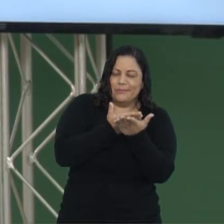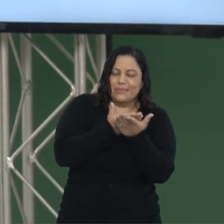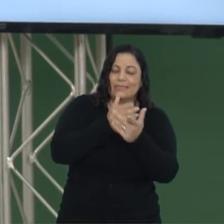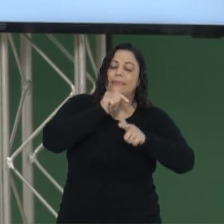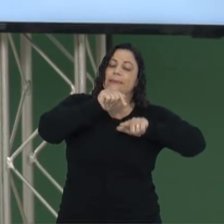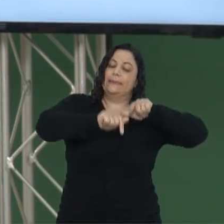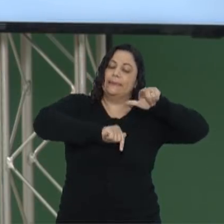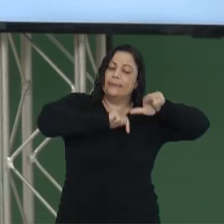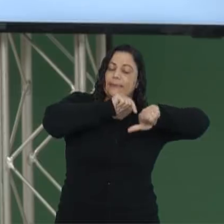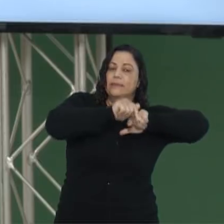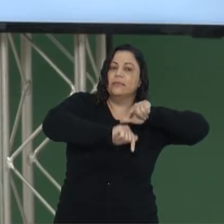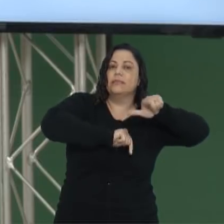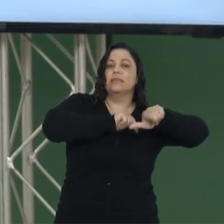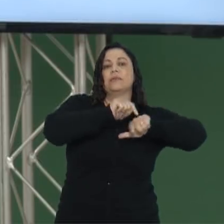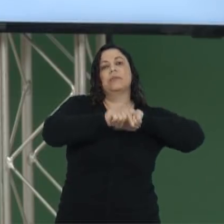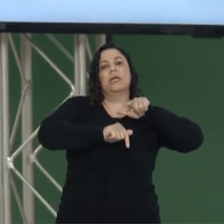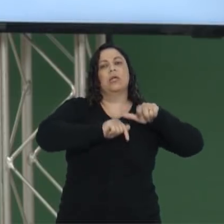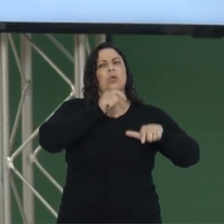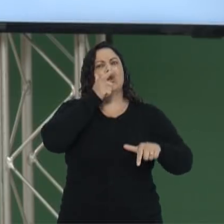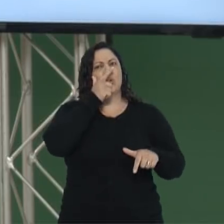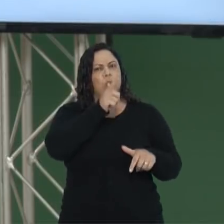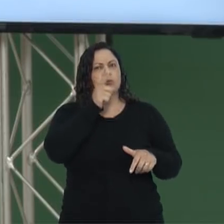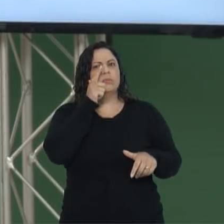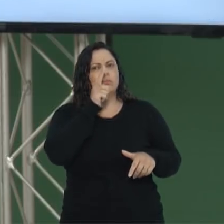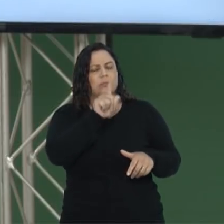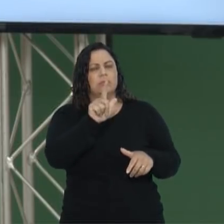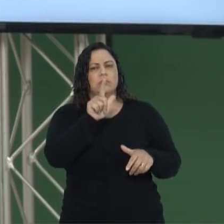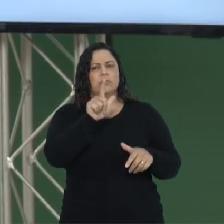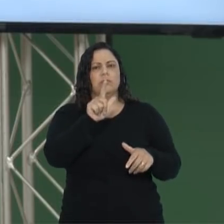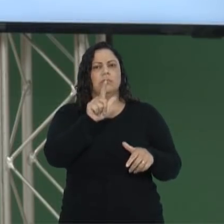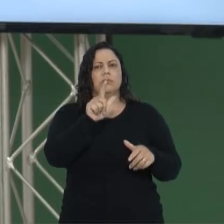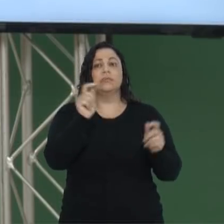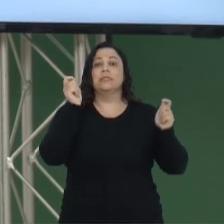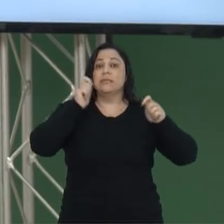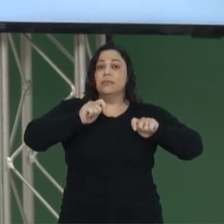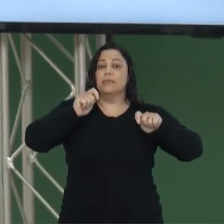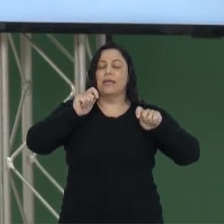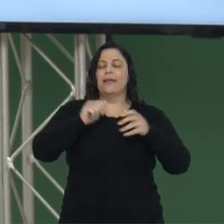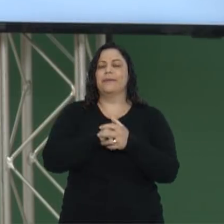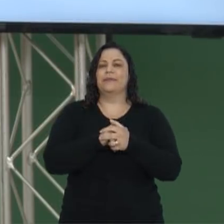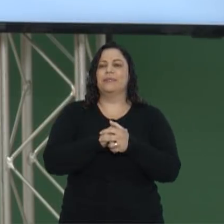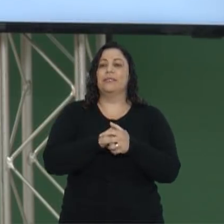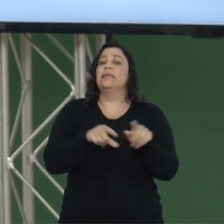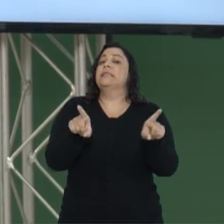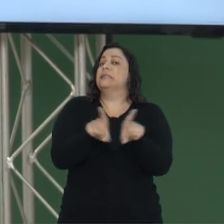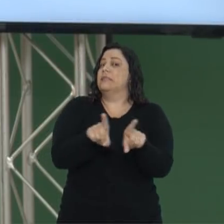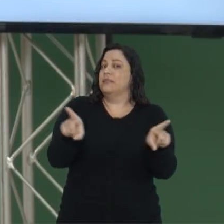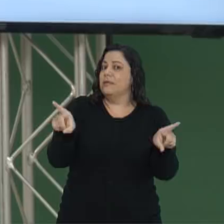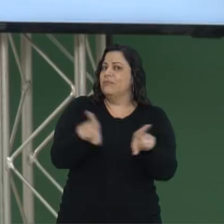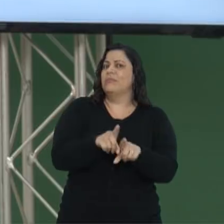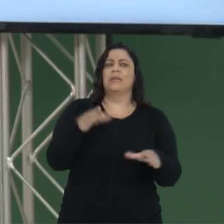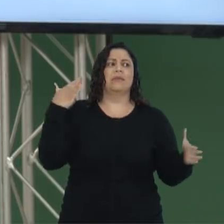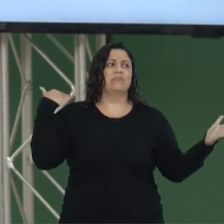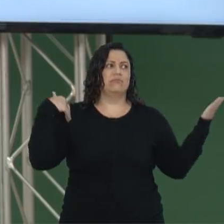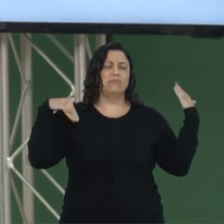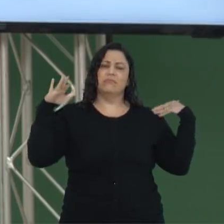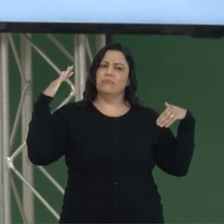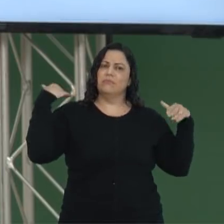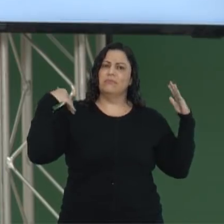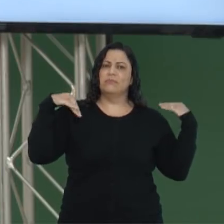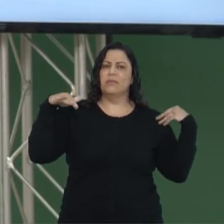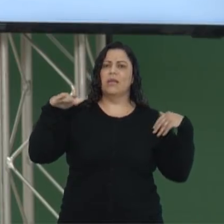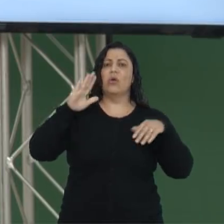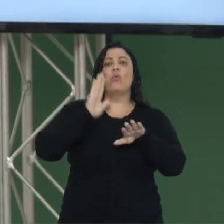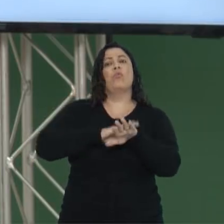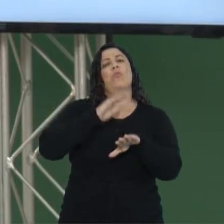de trabalho consegue interagir, consegue incluir o lazer os momentos de folga,